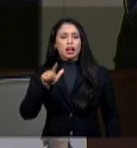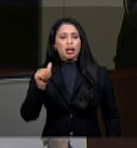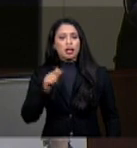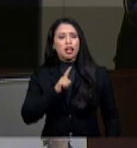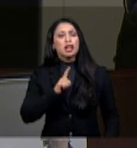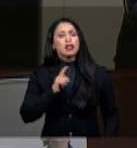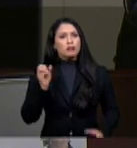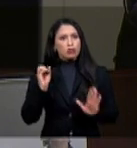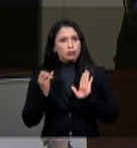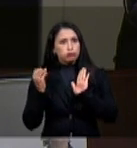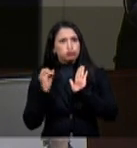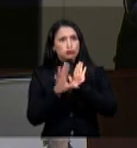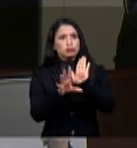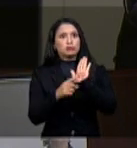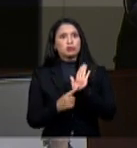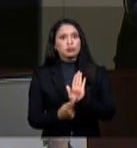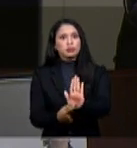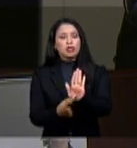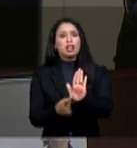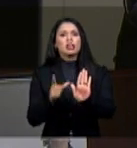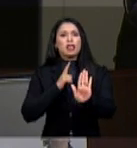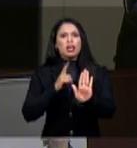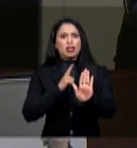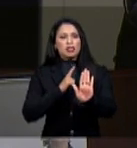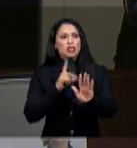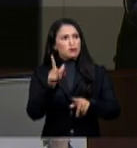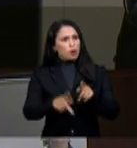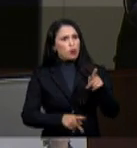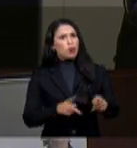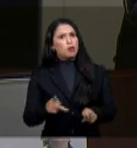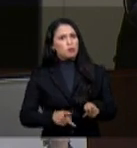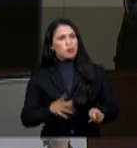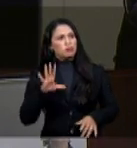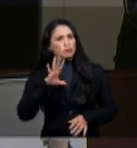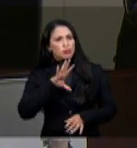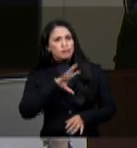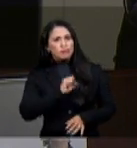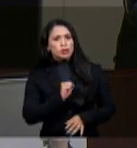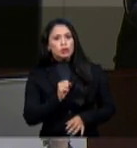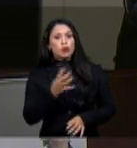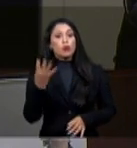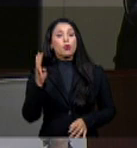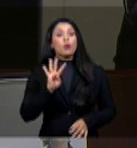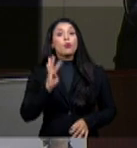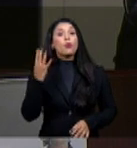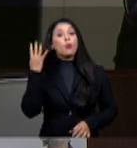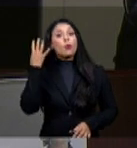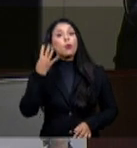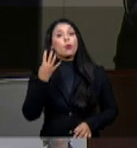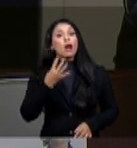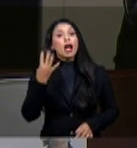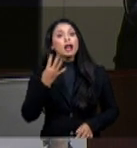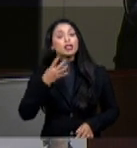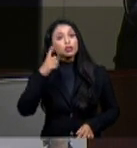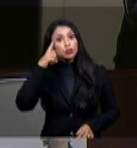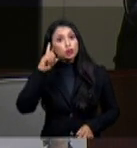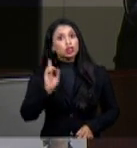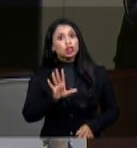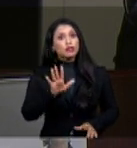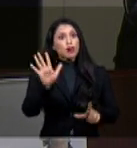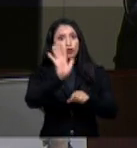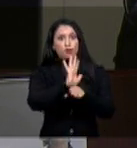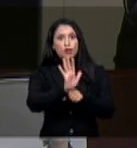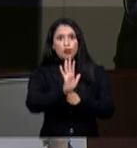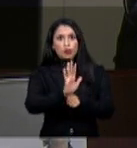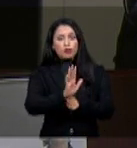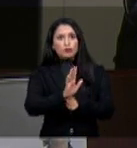com avidez e muita comoção pela população, se tornando já no 4º dia de exibição o filme mais assistido do último